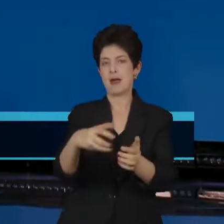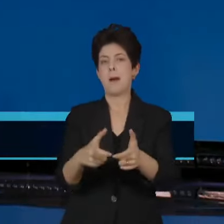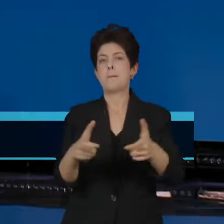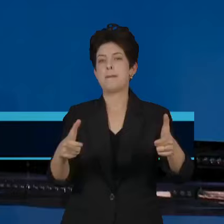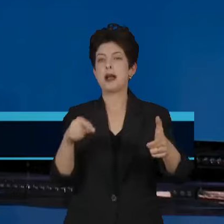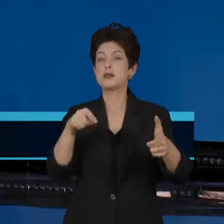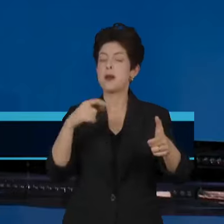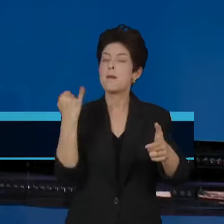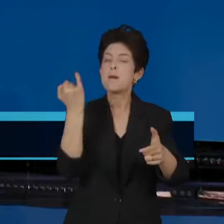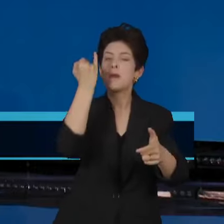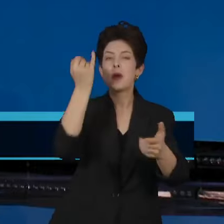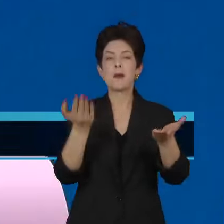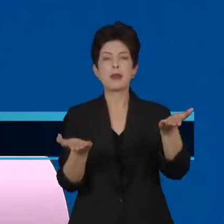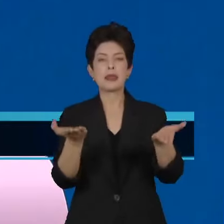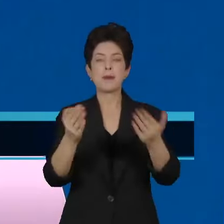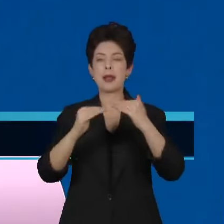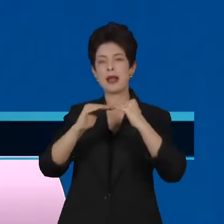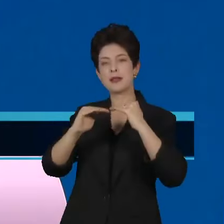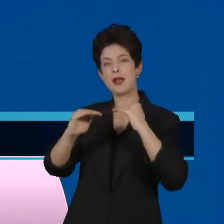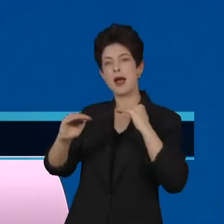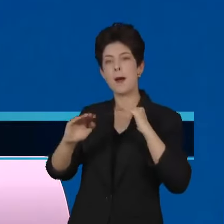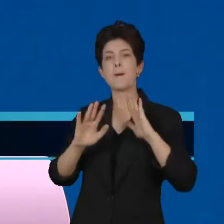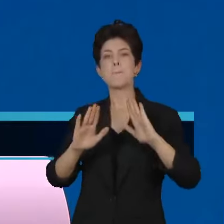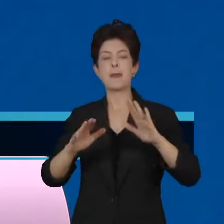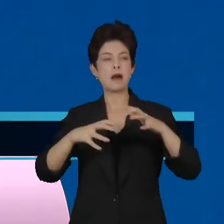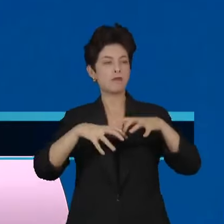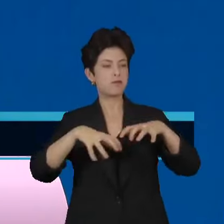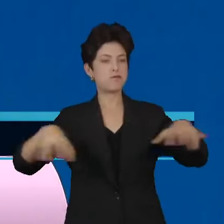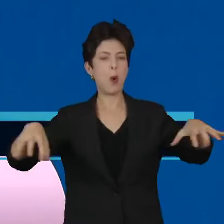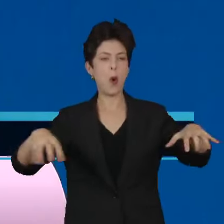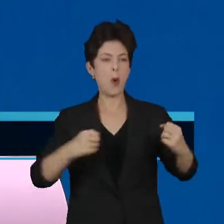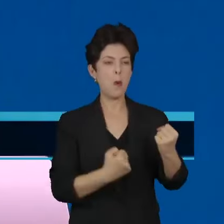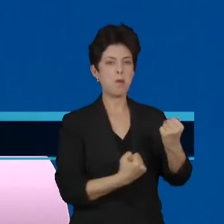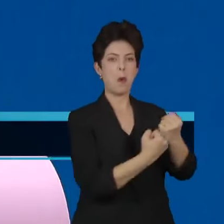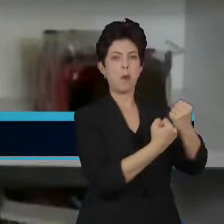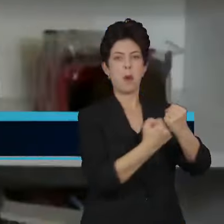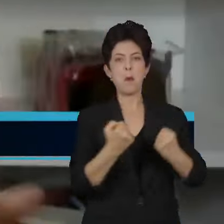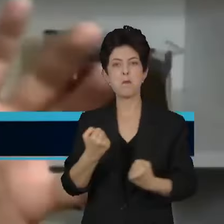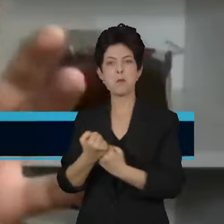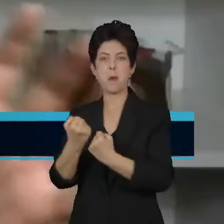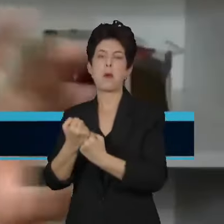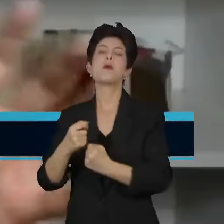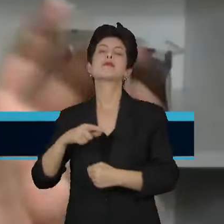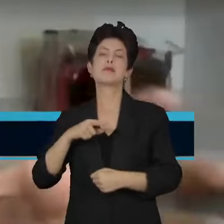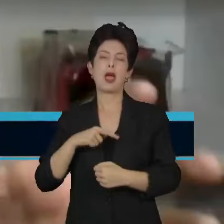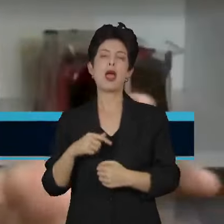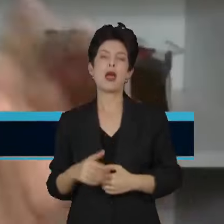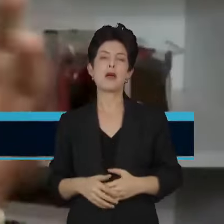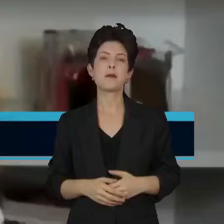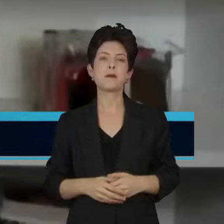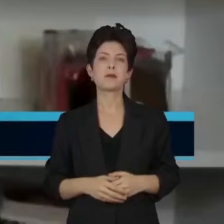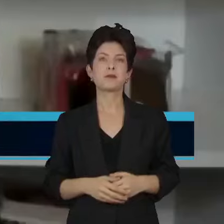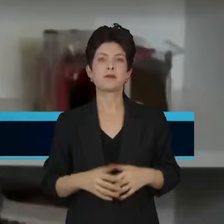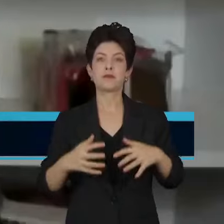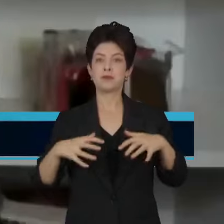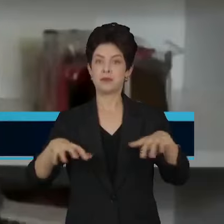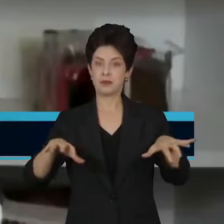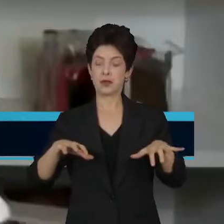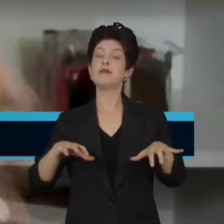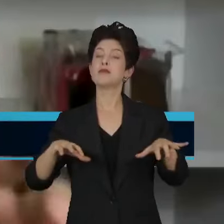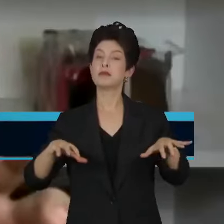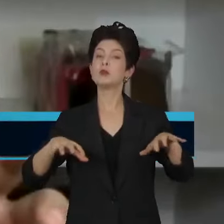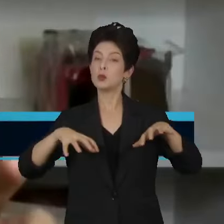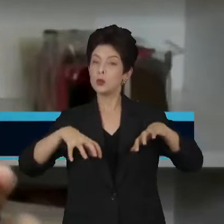para a estabilidade. Mas é verdade que os extremos ganharam apoio, admitiu. Então a gente teve aqui um jogo duplo. Por um